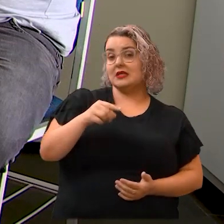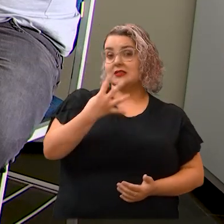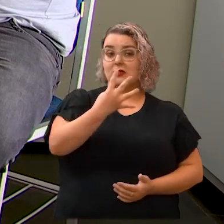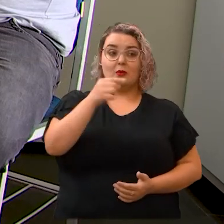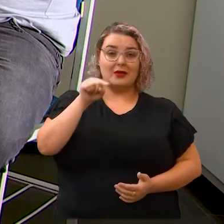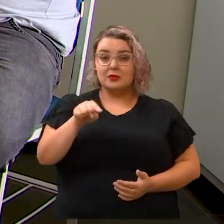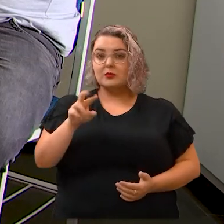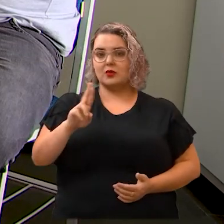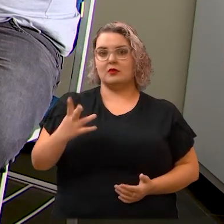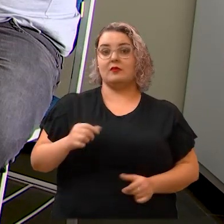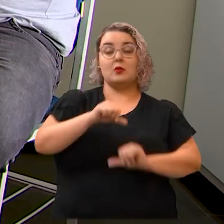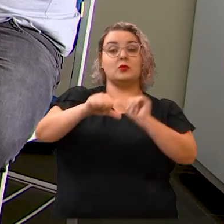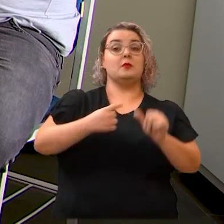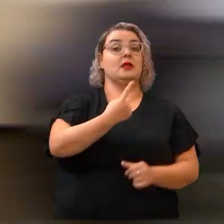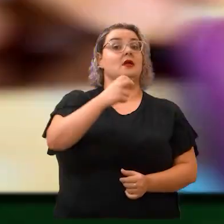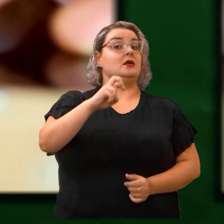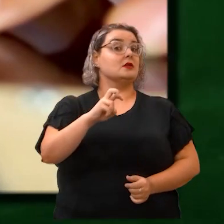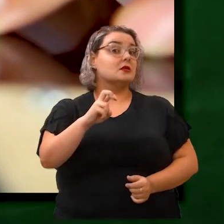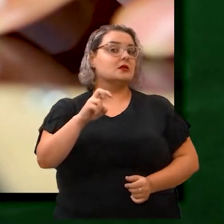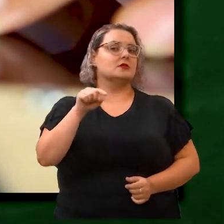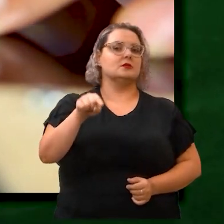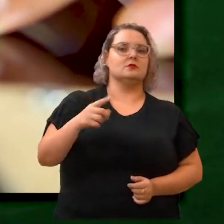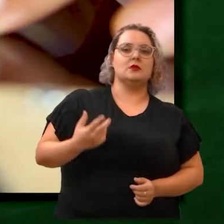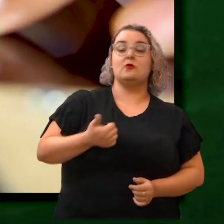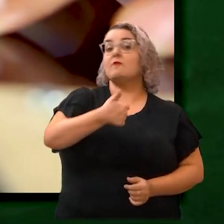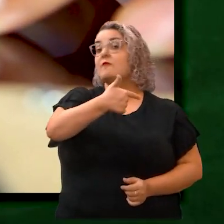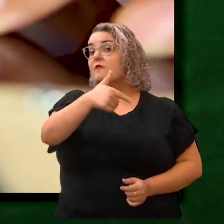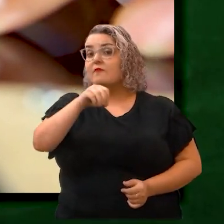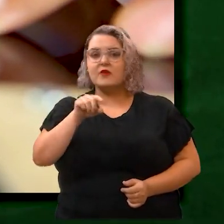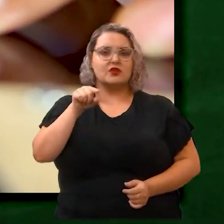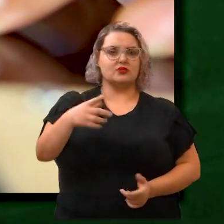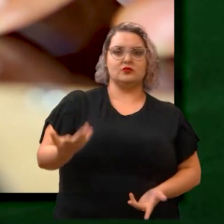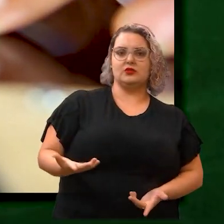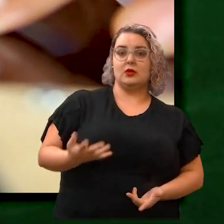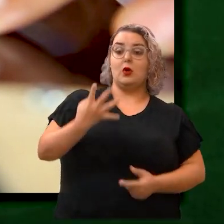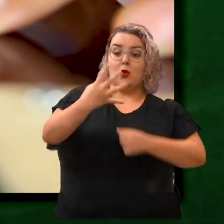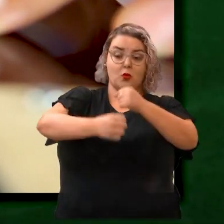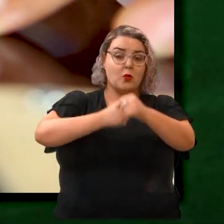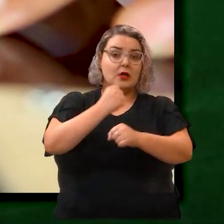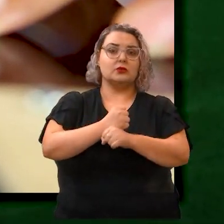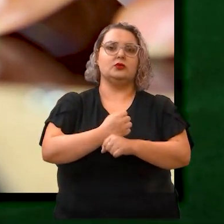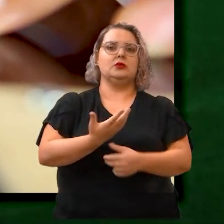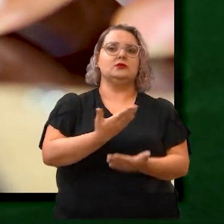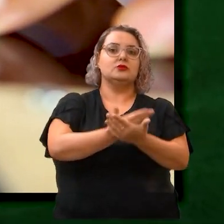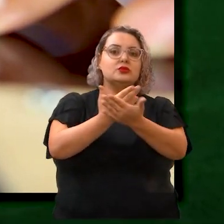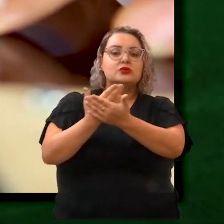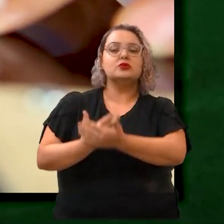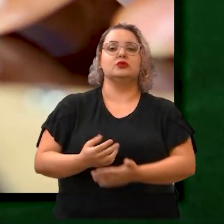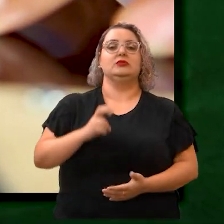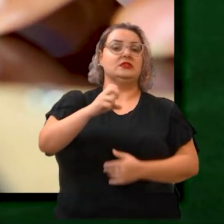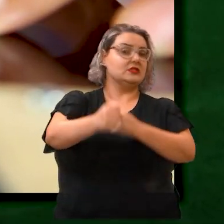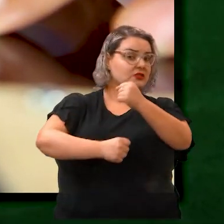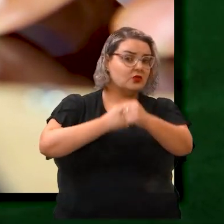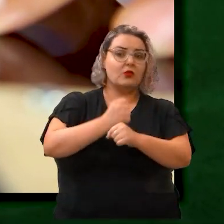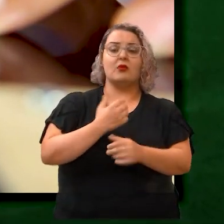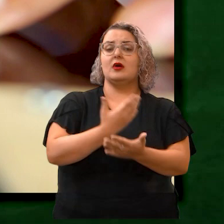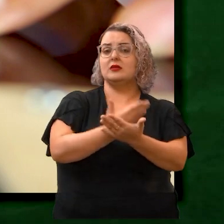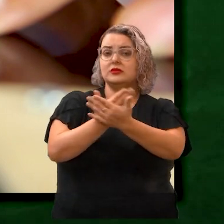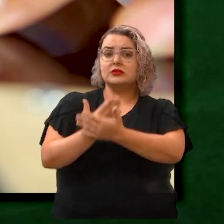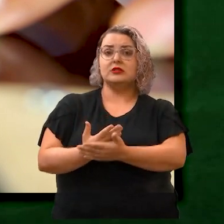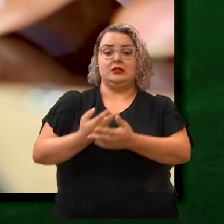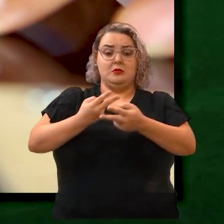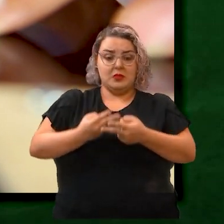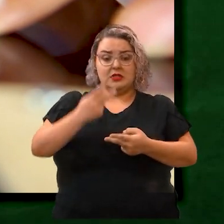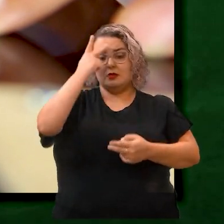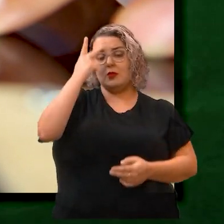três quatro mil reais vai passar ganhar 15 vai passar ganhar 20 então se você passou quatro anos cinco anos estudando numa faculdade tendo